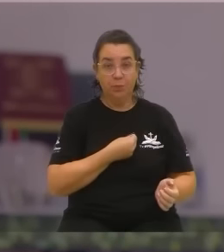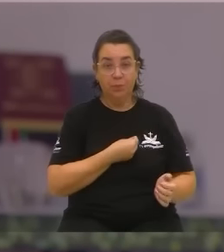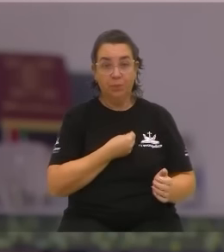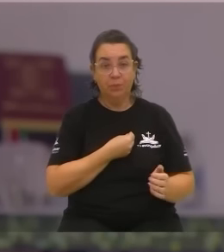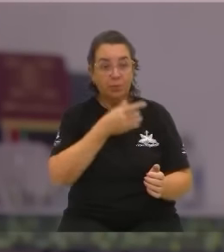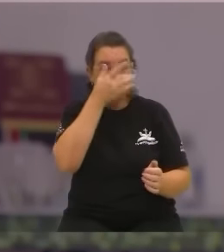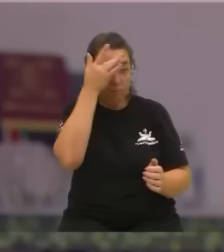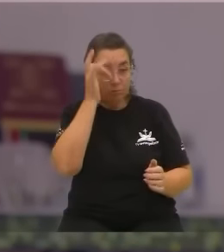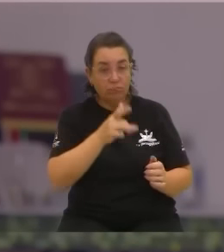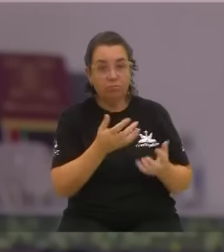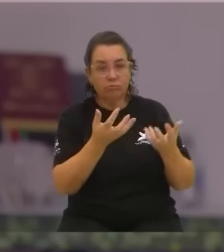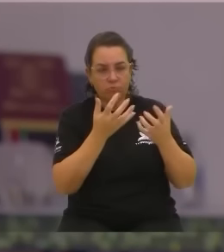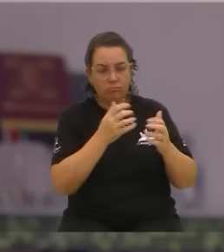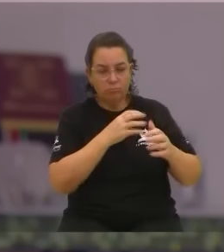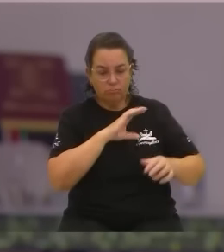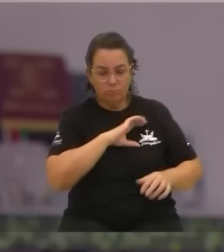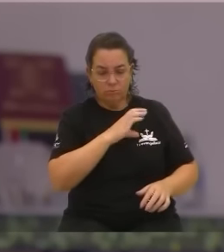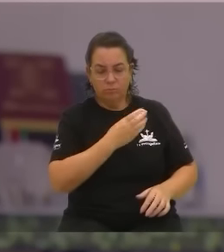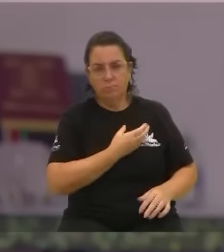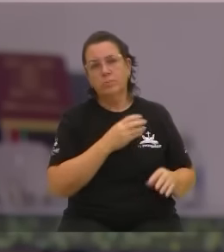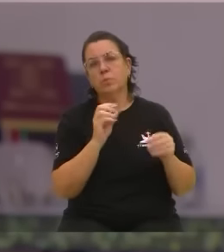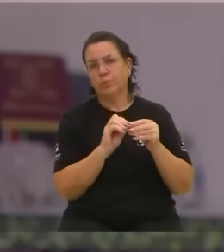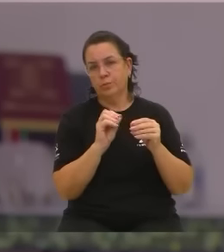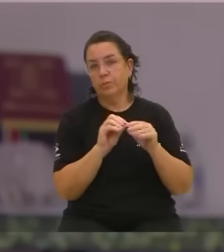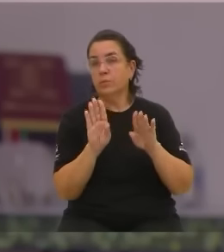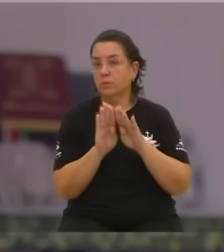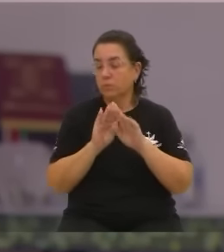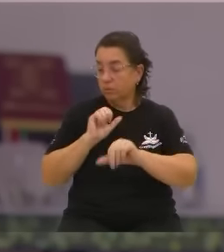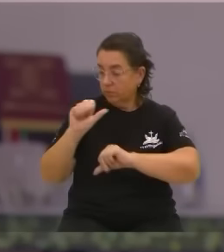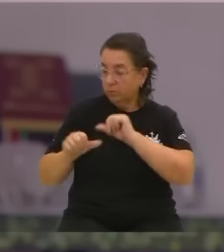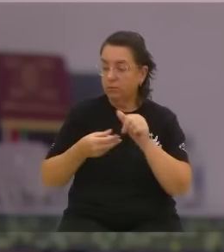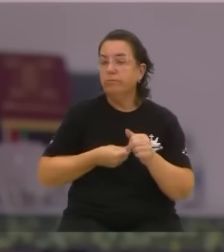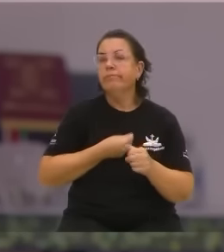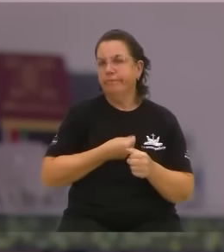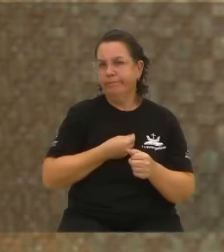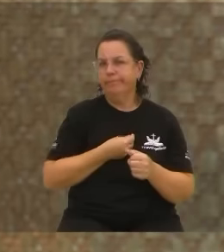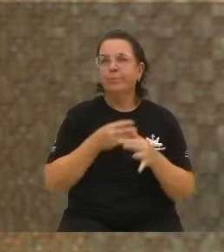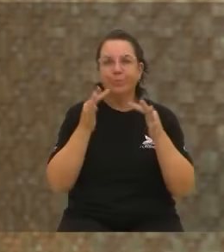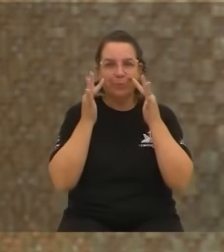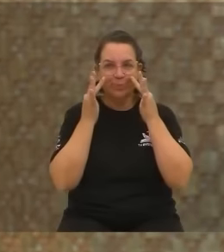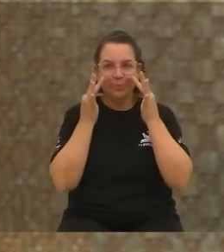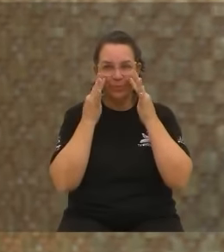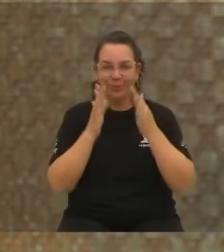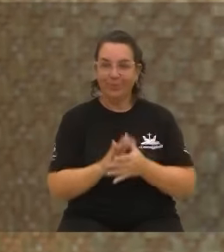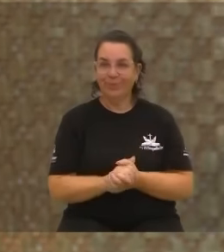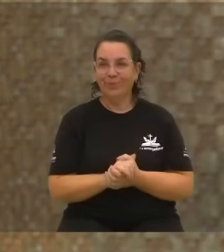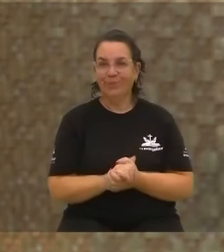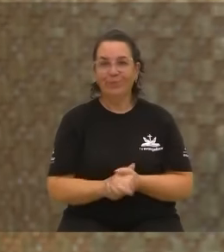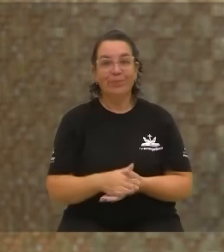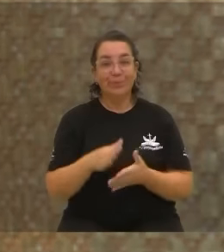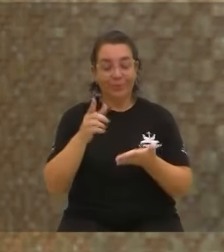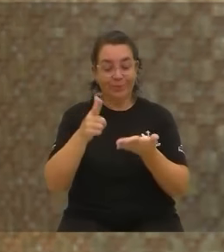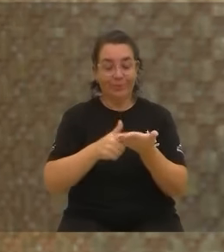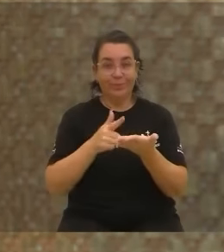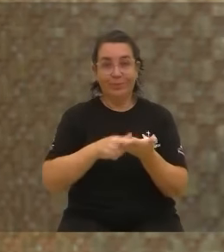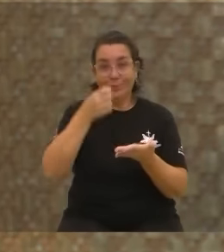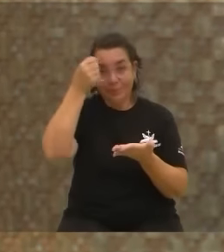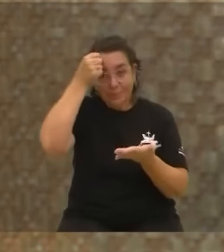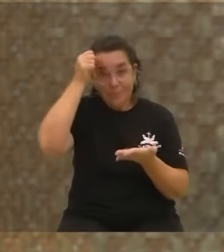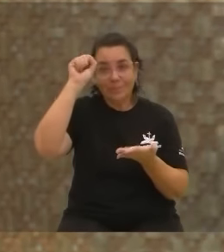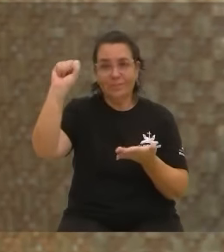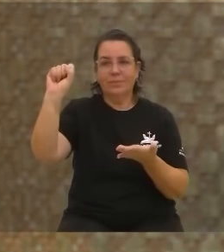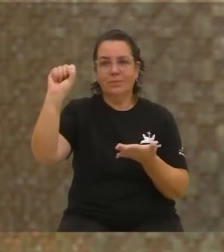está aberto à conversão e à mudança de vida. Ouçamos. Livro da Sabedoria.